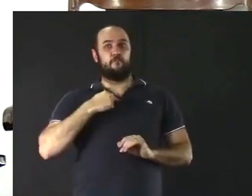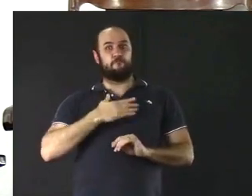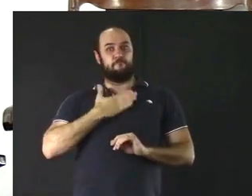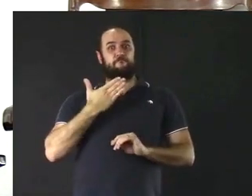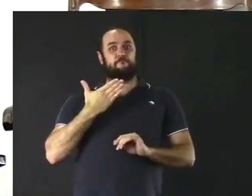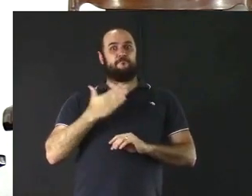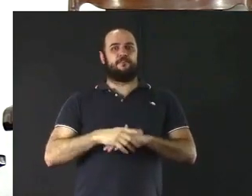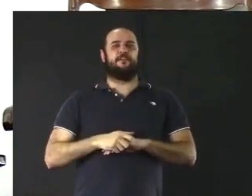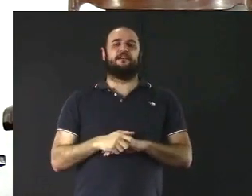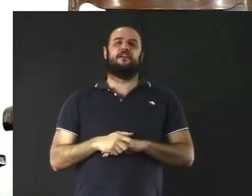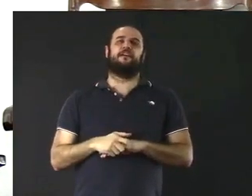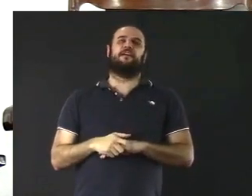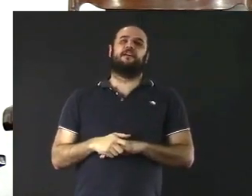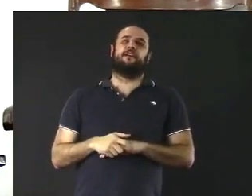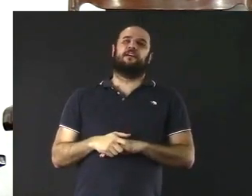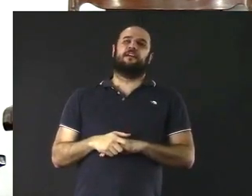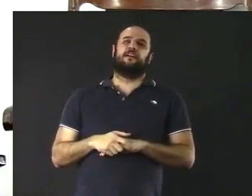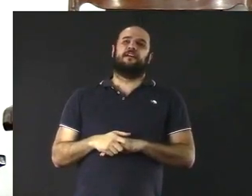surpreendeu